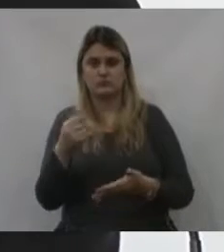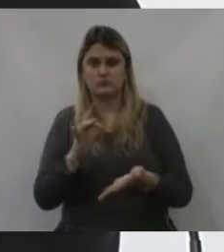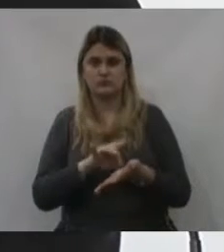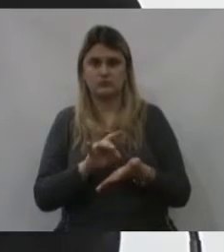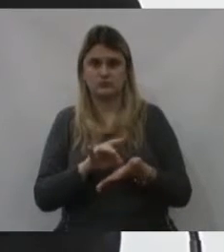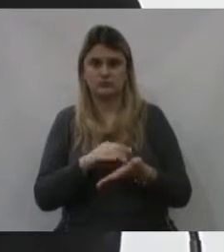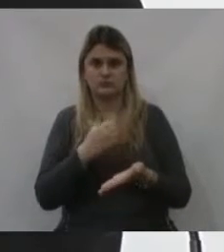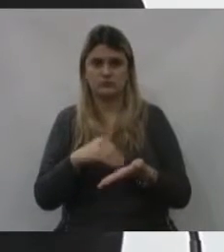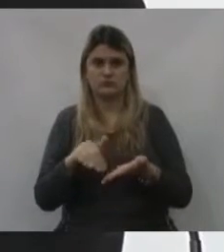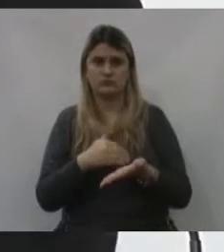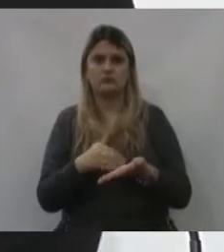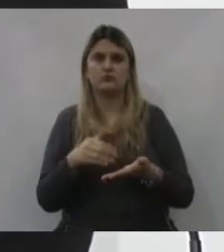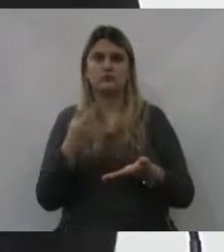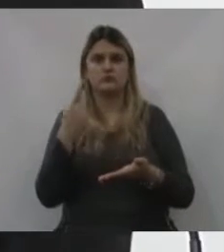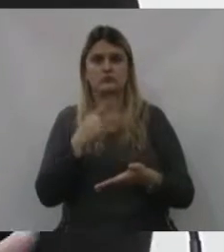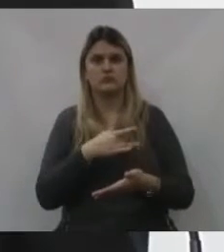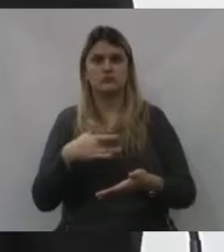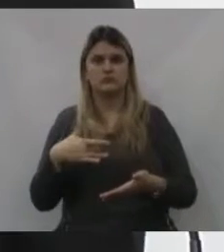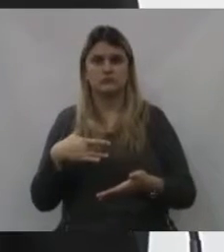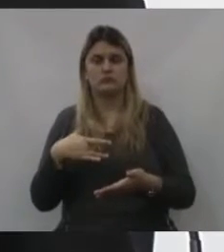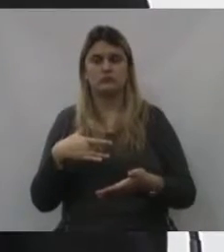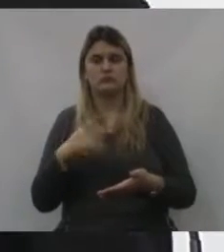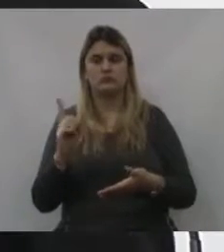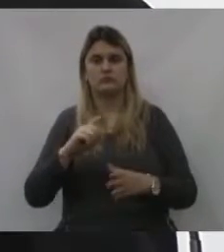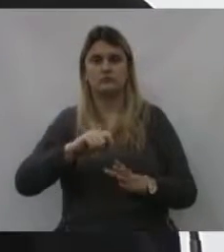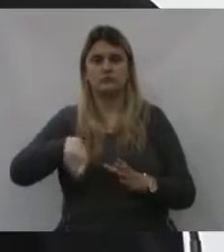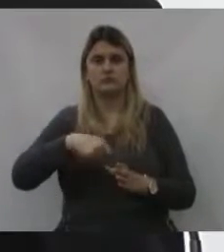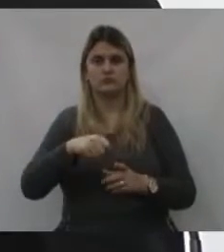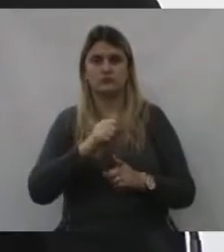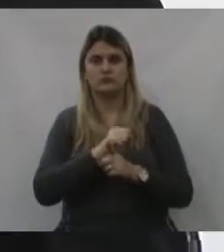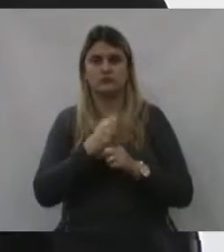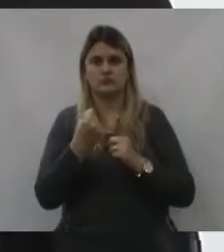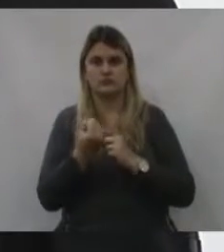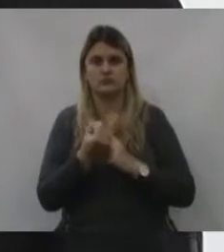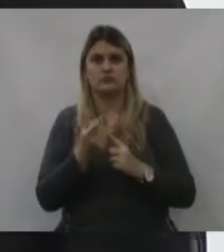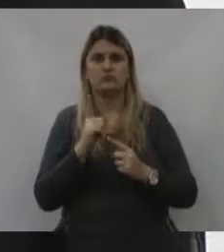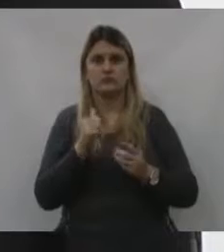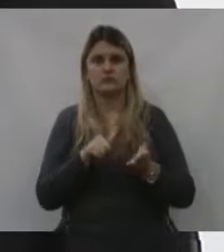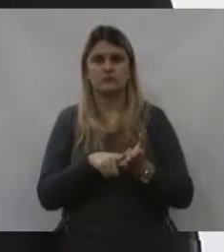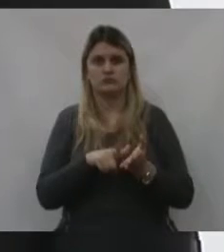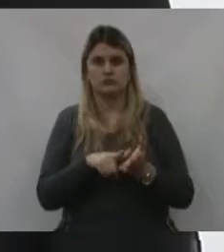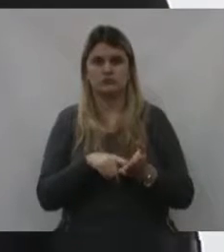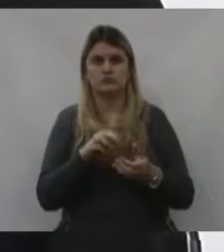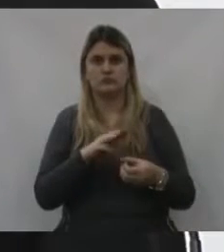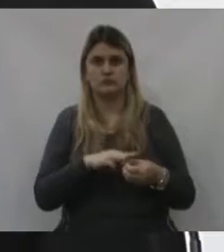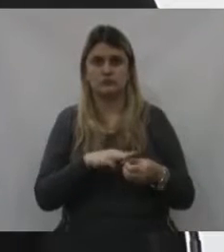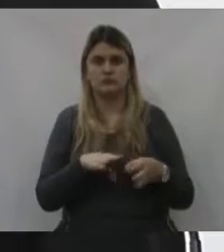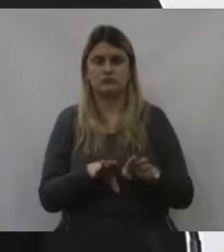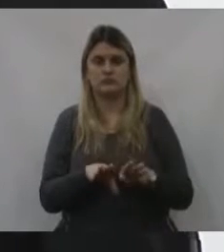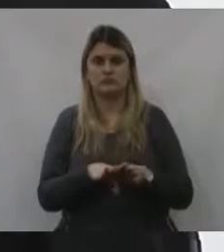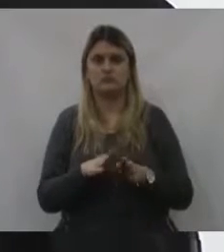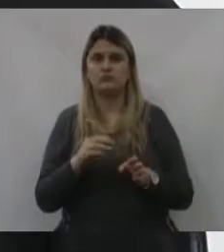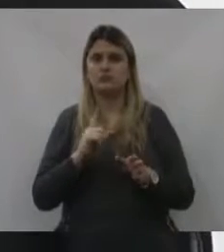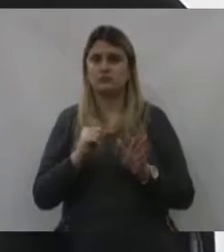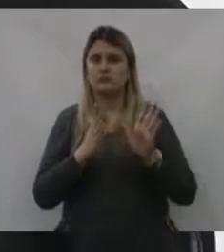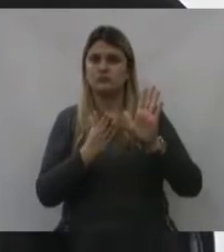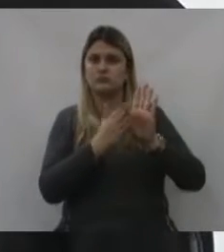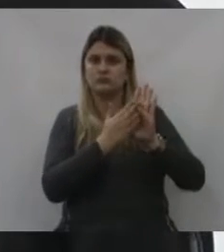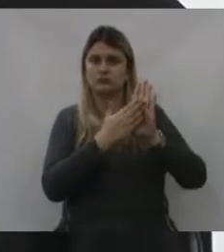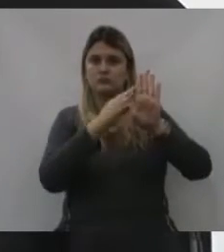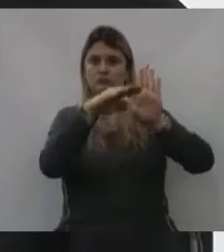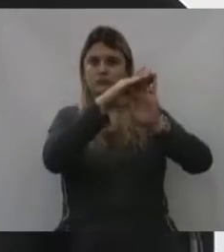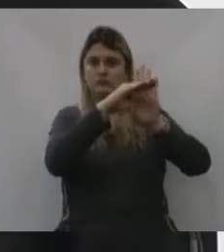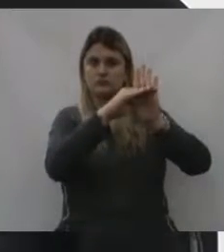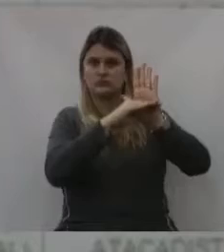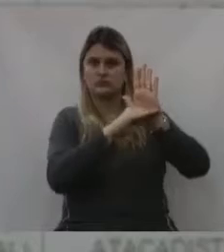aproveitado a mesma licitação, mas o empenho foi para a saúde, não se trata da cozinha social, isso está tudo documentado no município também. Então, aqui